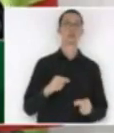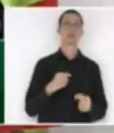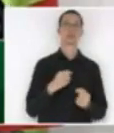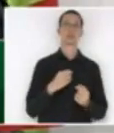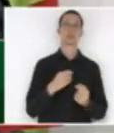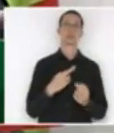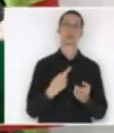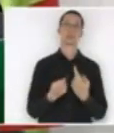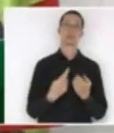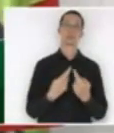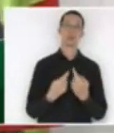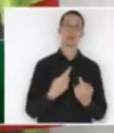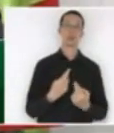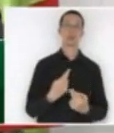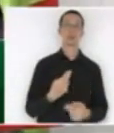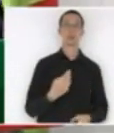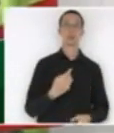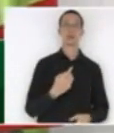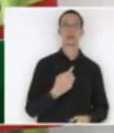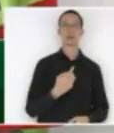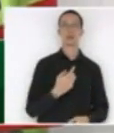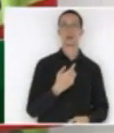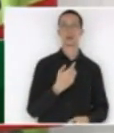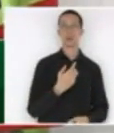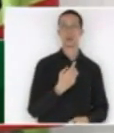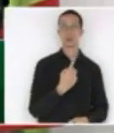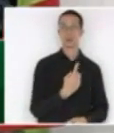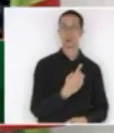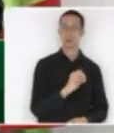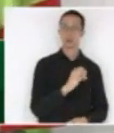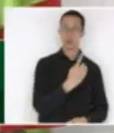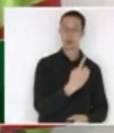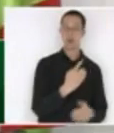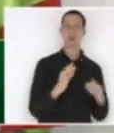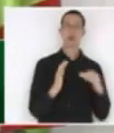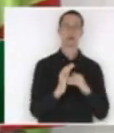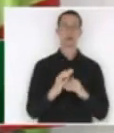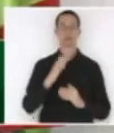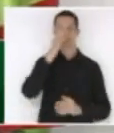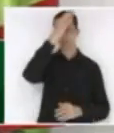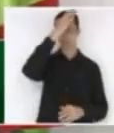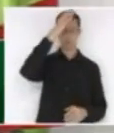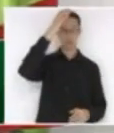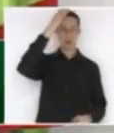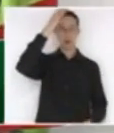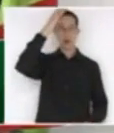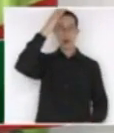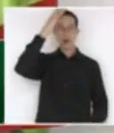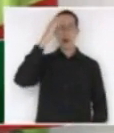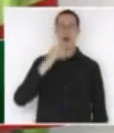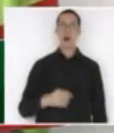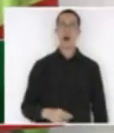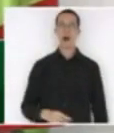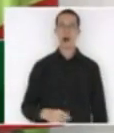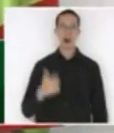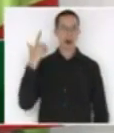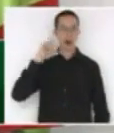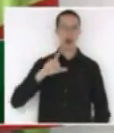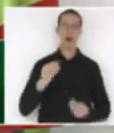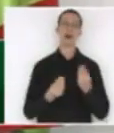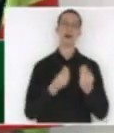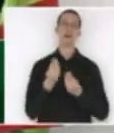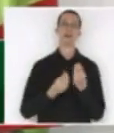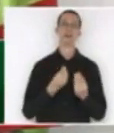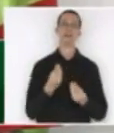mérito eu quero aqui transmitir ao parlamento catarinense, que só foi possível com o trabalho de cada um de nós